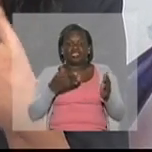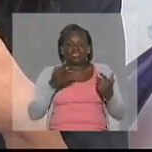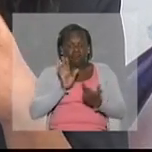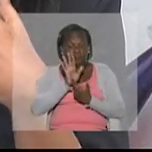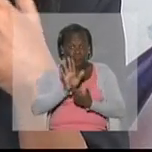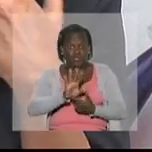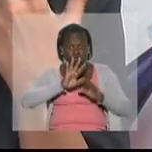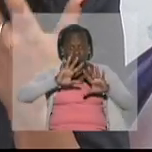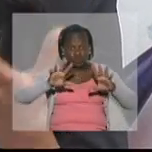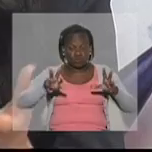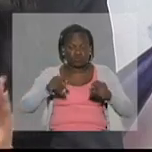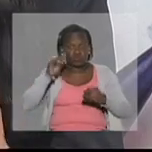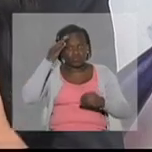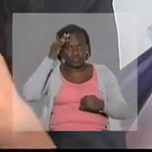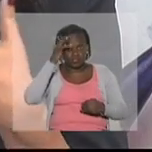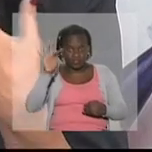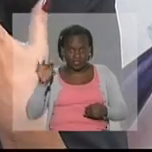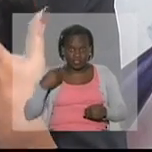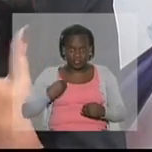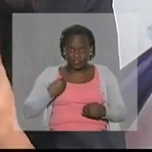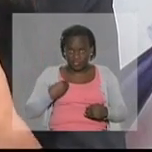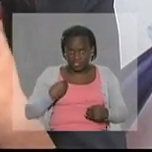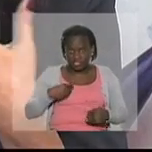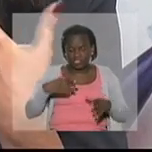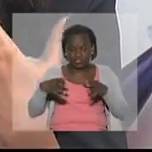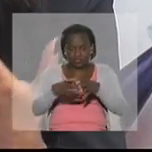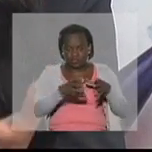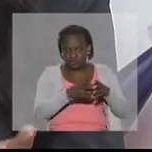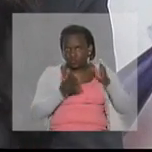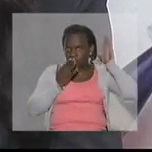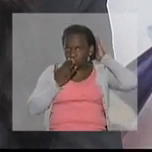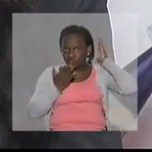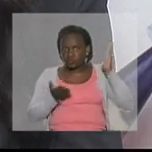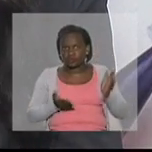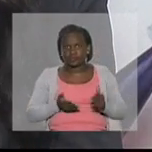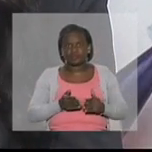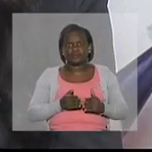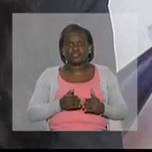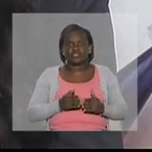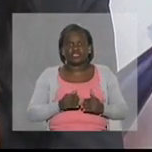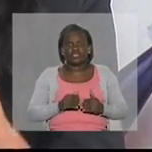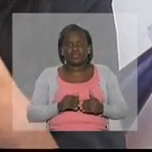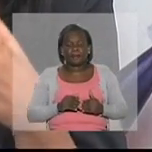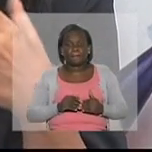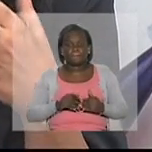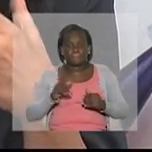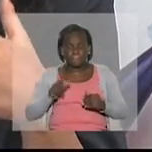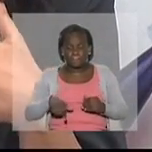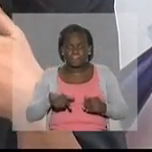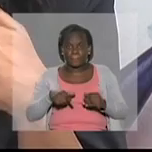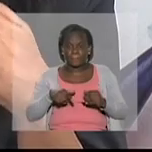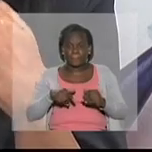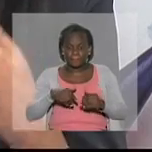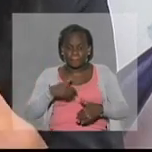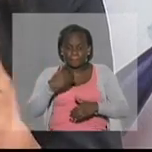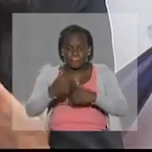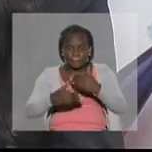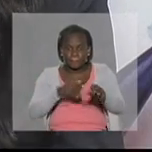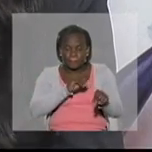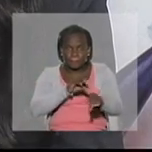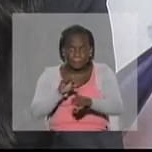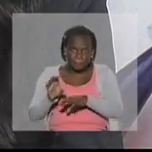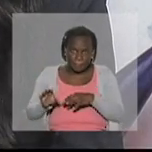que mostra toda a filosofia de vida das tribos indígenas, né? É uma forma de